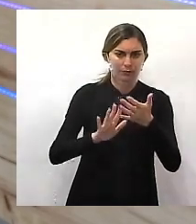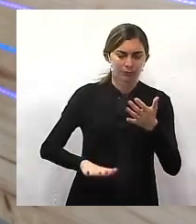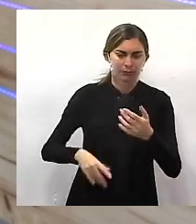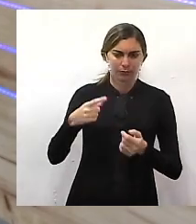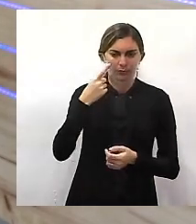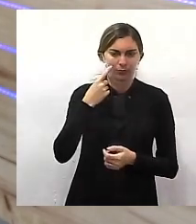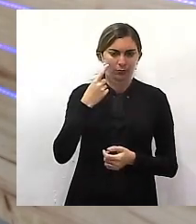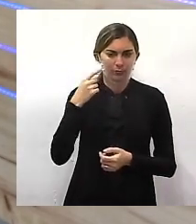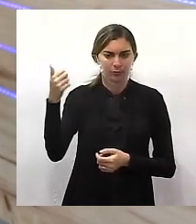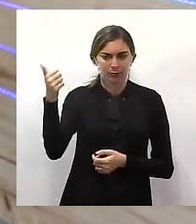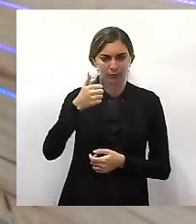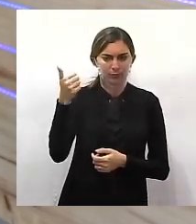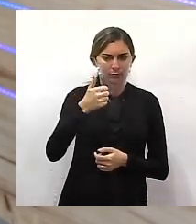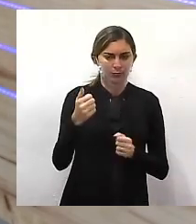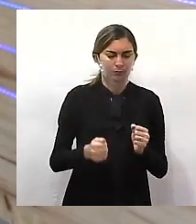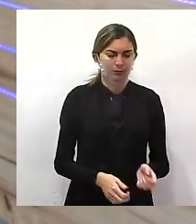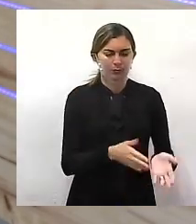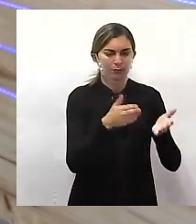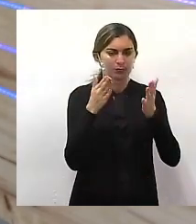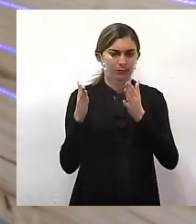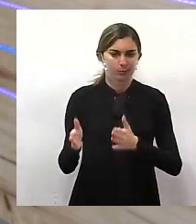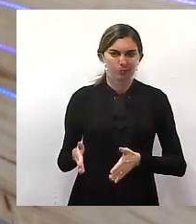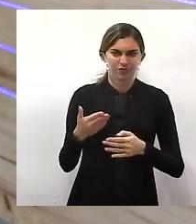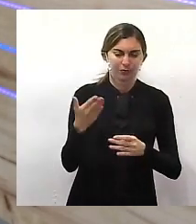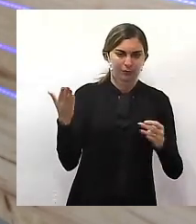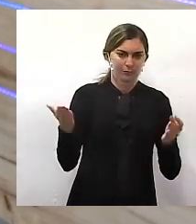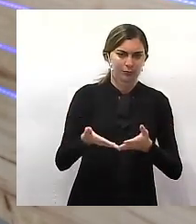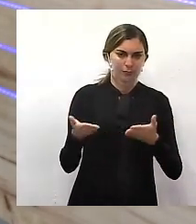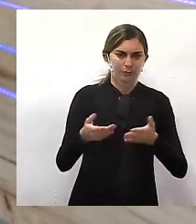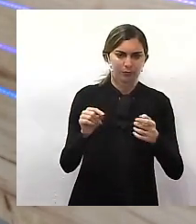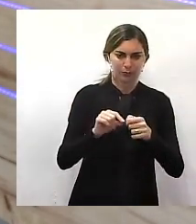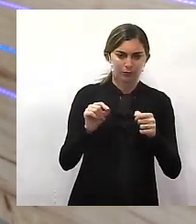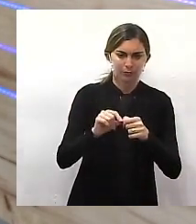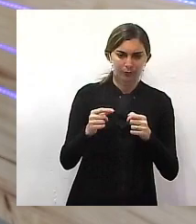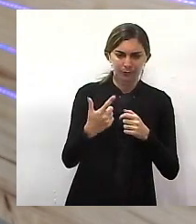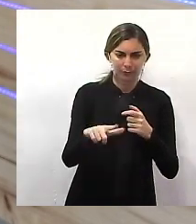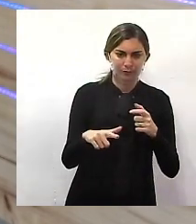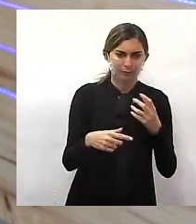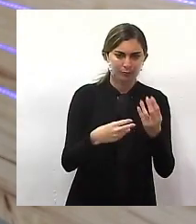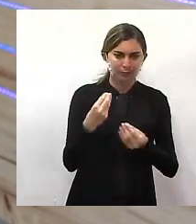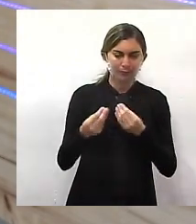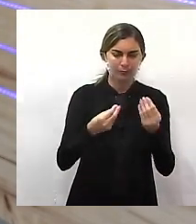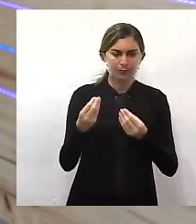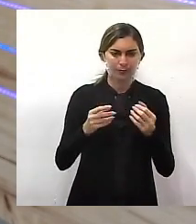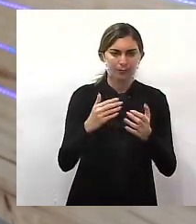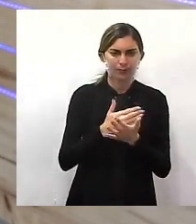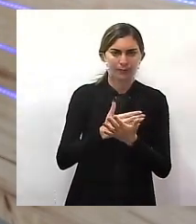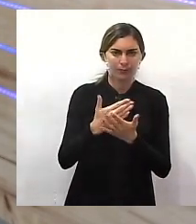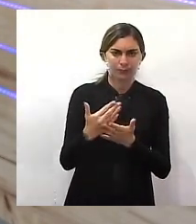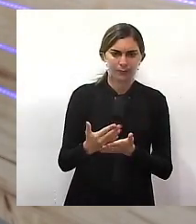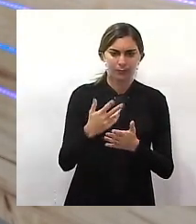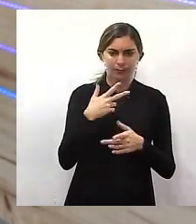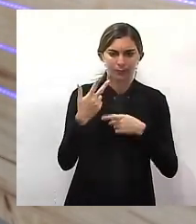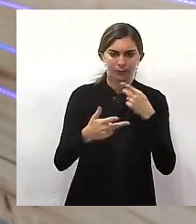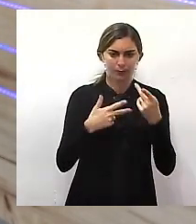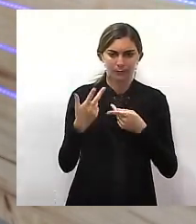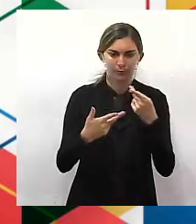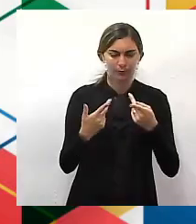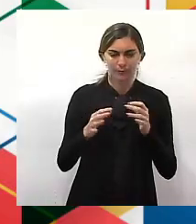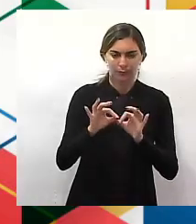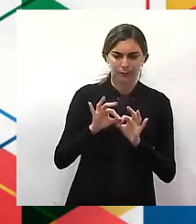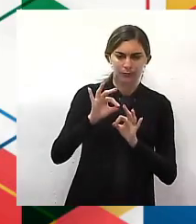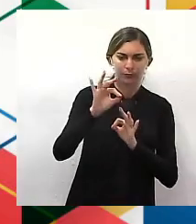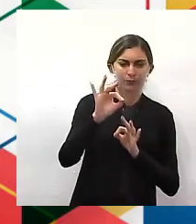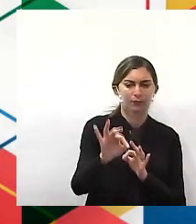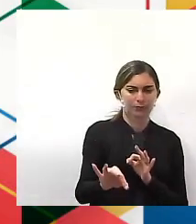só a primeira parte de hoje aí, que foi que a gente fez ontem. Ontem a gente começou falando sobre a